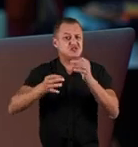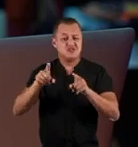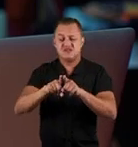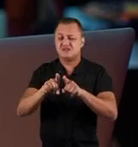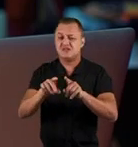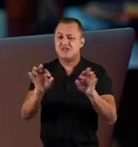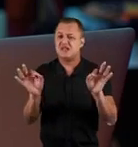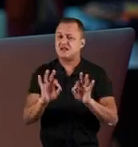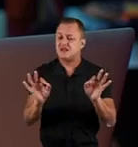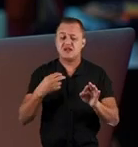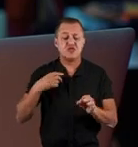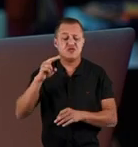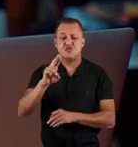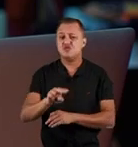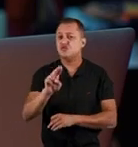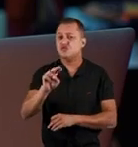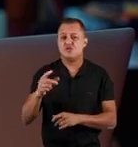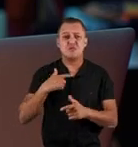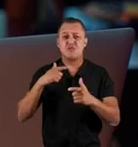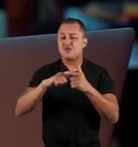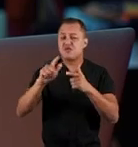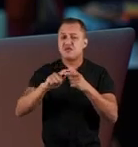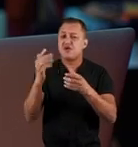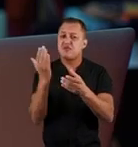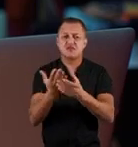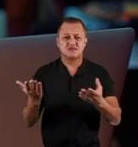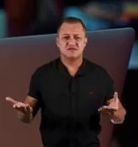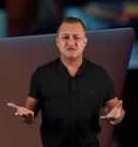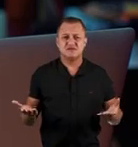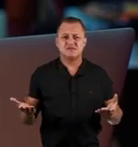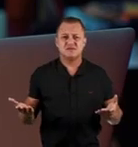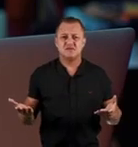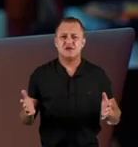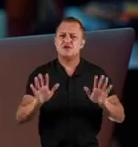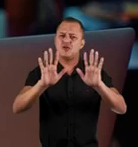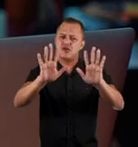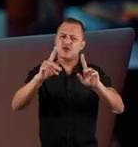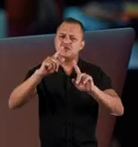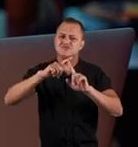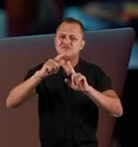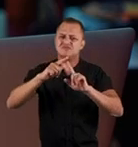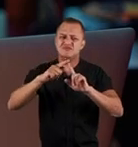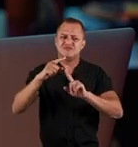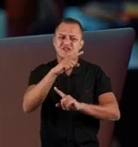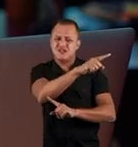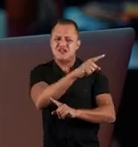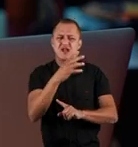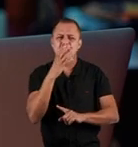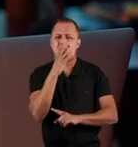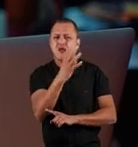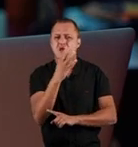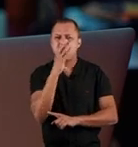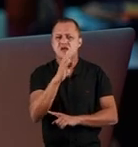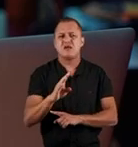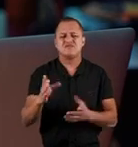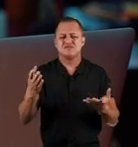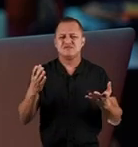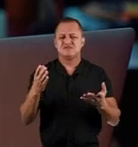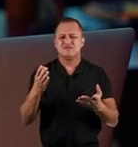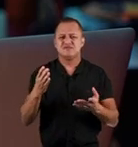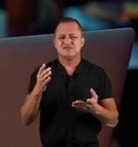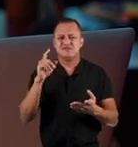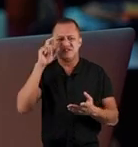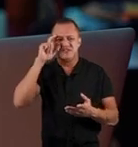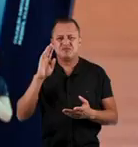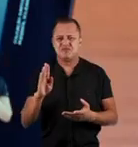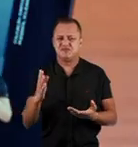nesse processo Eu nunca fui réu em nenhum processo Olha o tipo de manipulação grosseira que o Botelho está